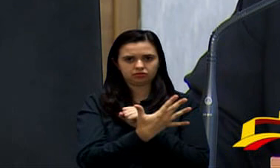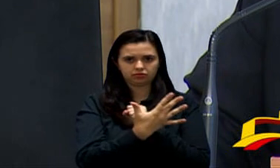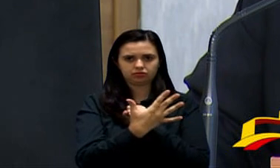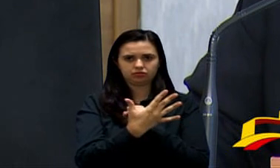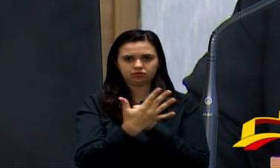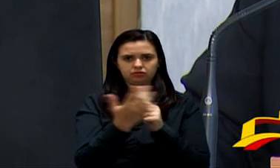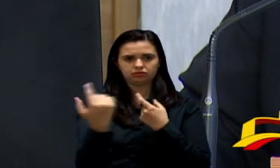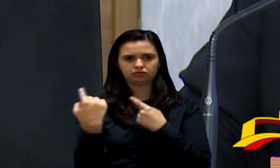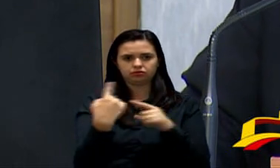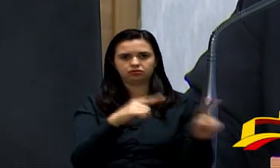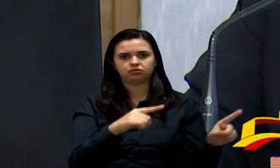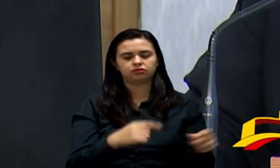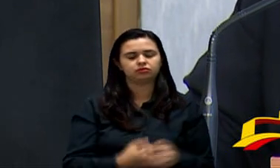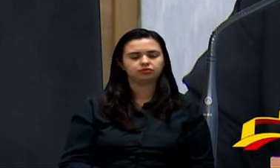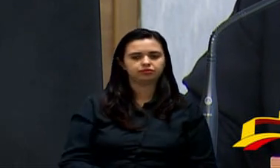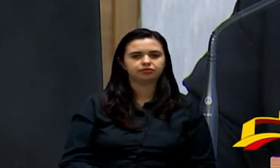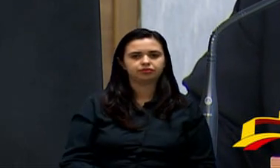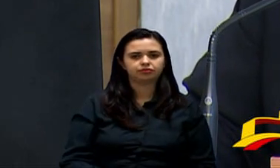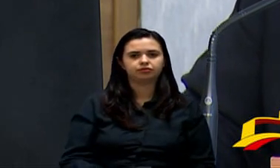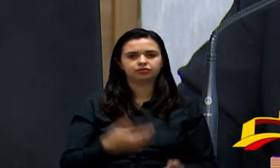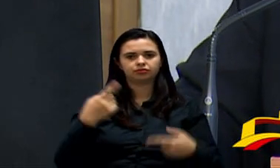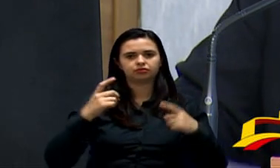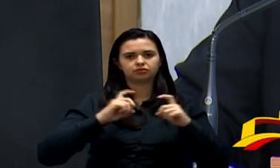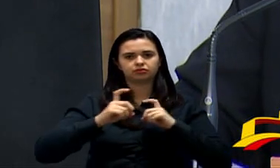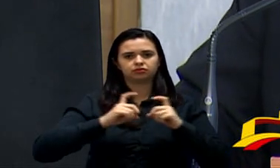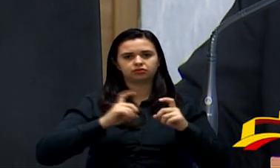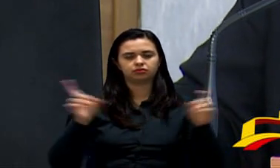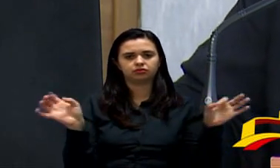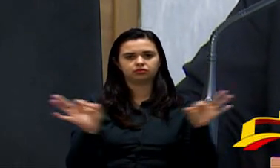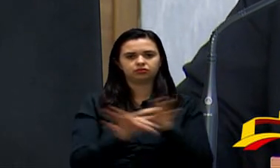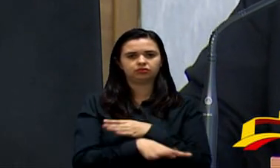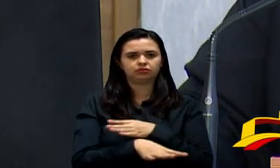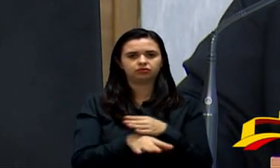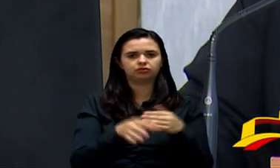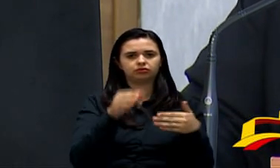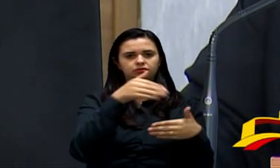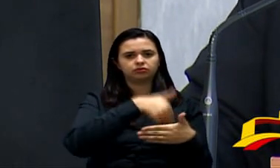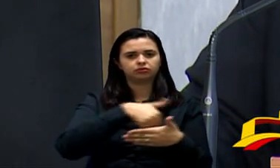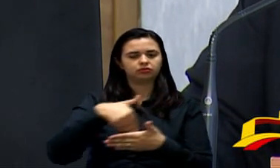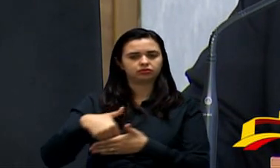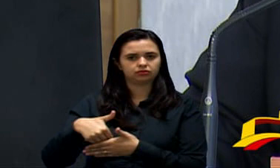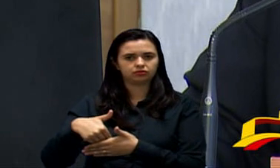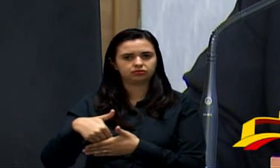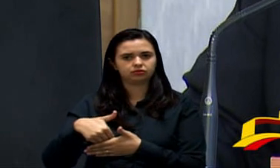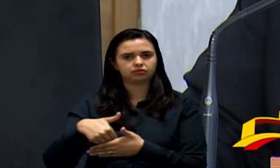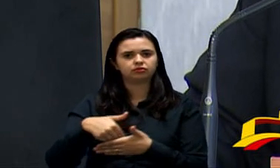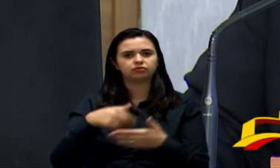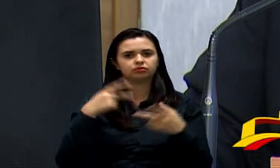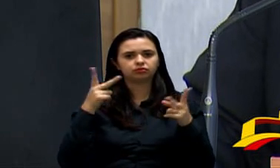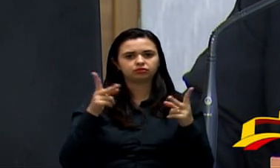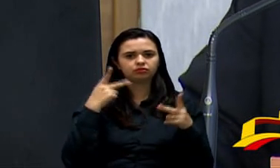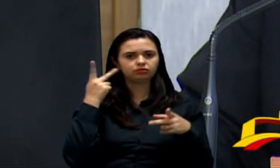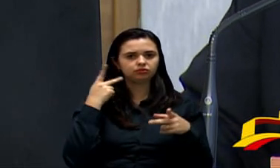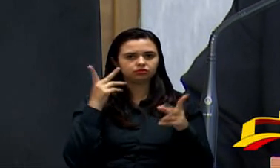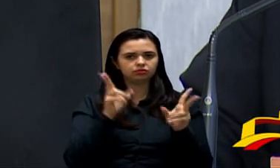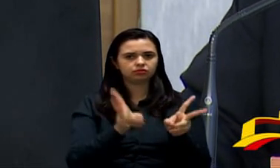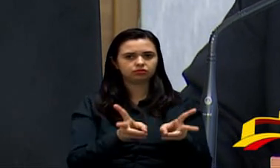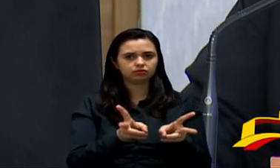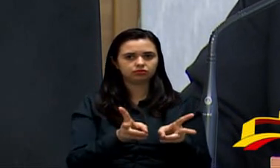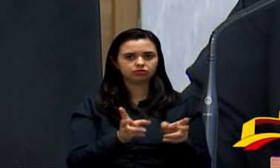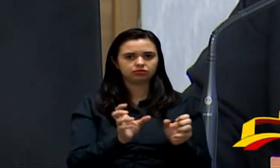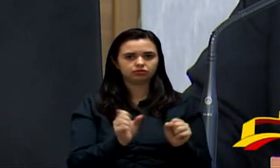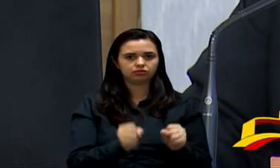outras providências. Eu coloco em discussão, é encerrado a discussão, eu coloco em votação. Os vereadores concordam, permaneçam como